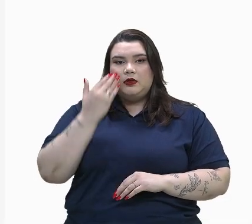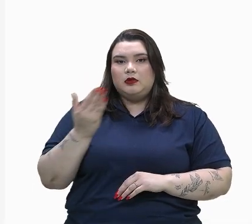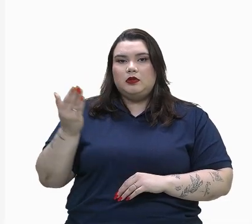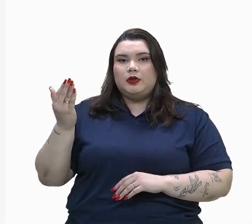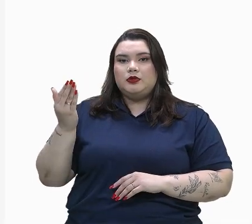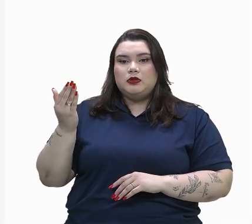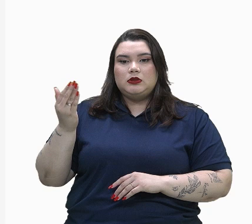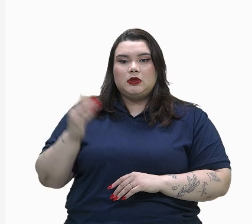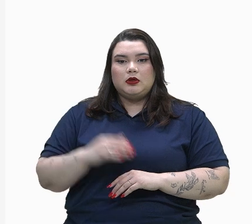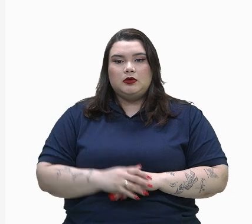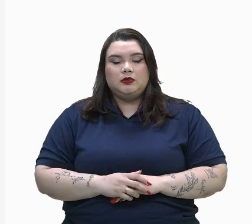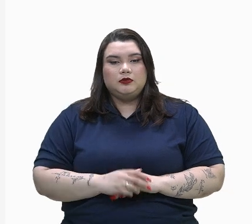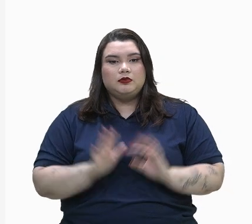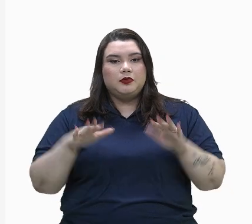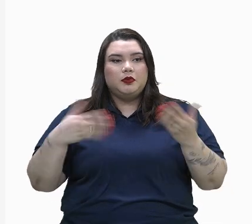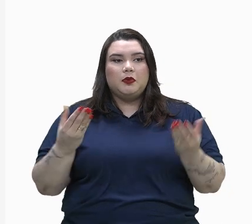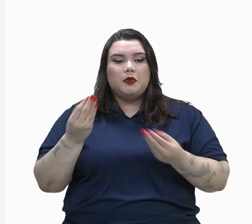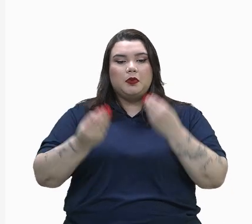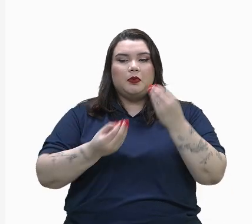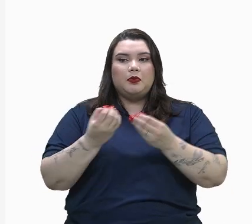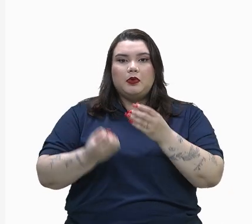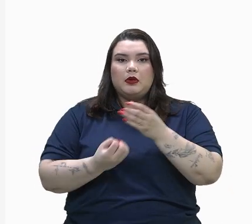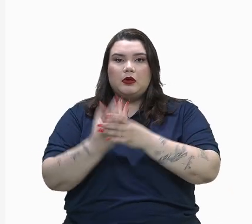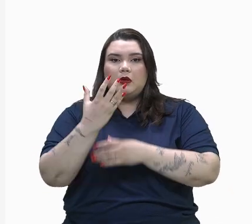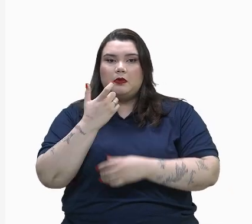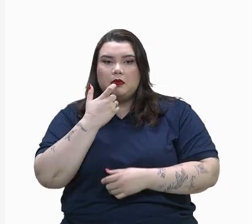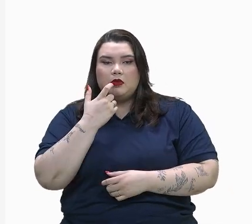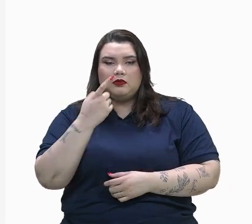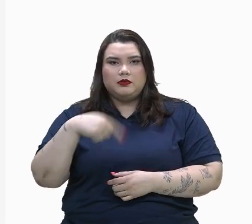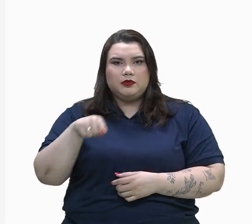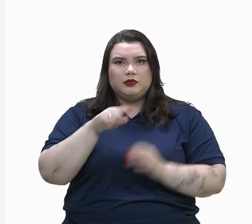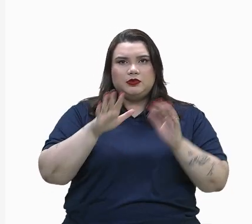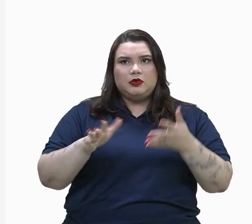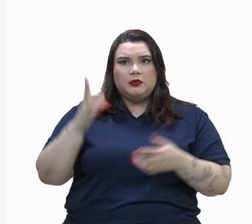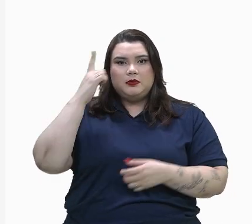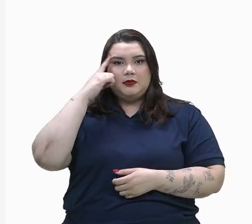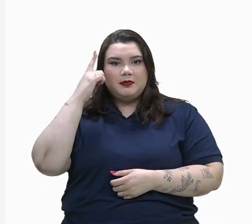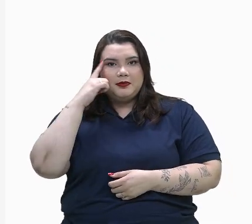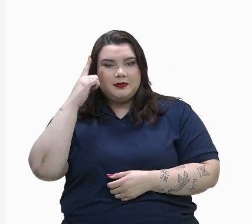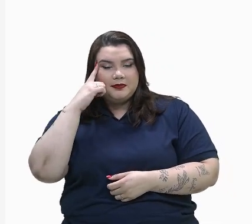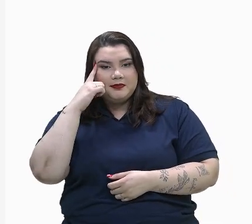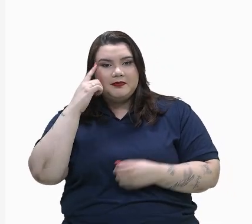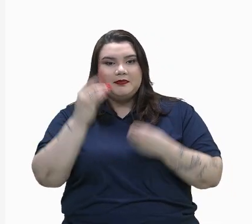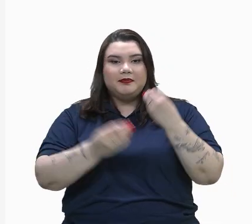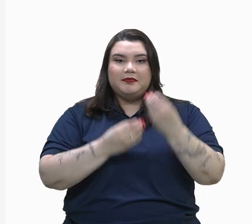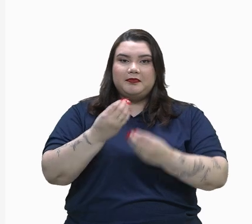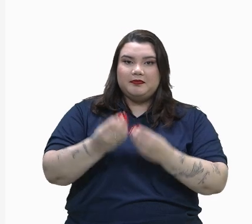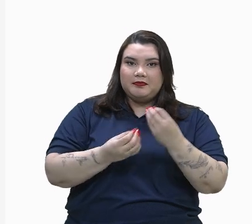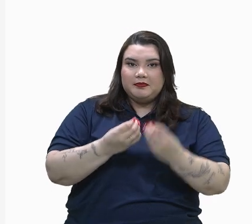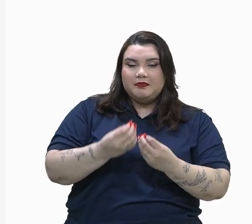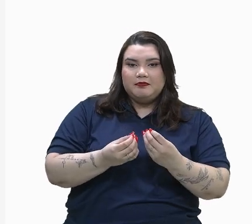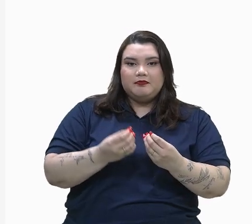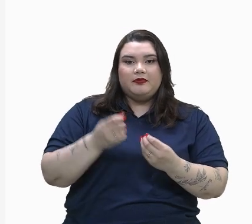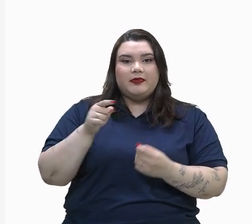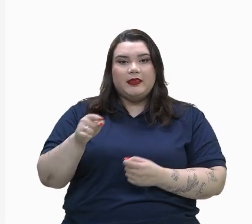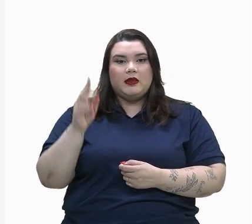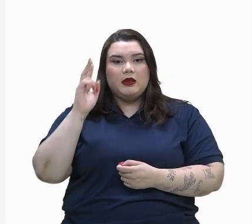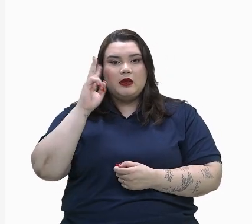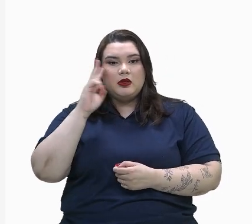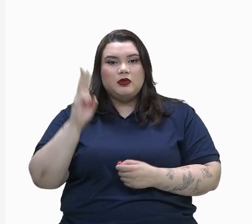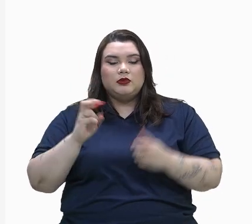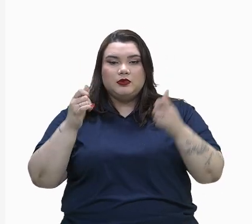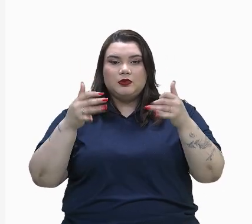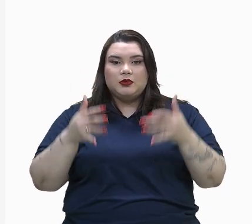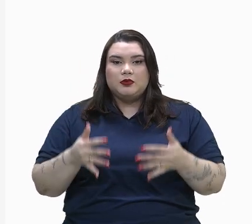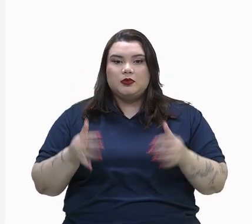E do que é feito o plástico, né? Você já pensou, né? Nós vimos no vídeo da história do plástico que o